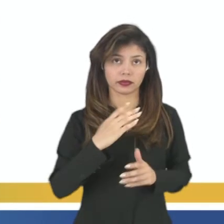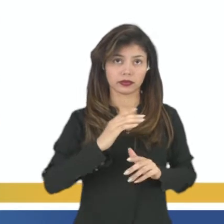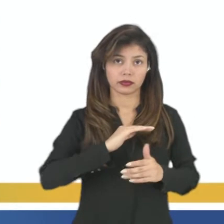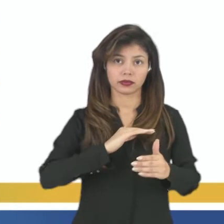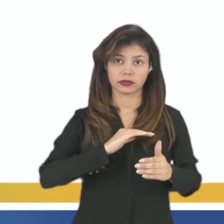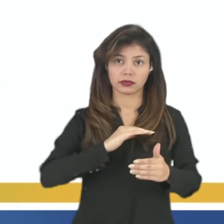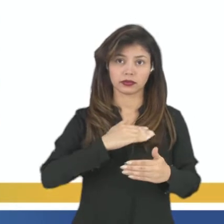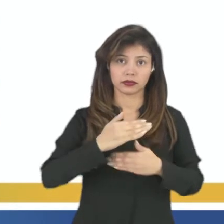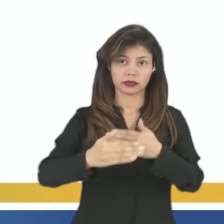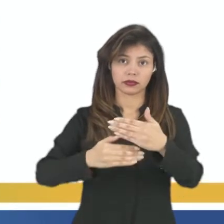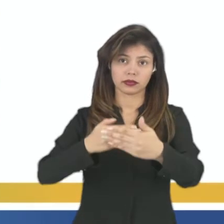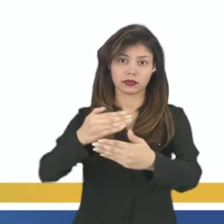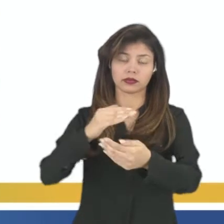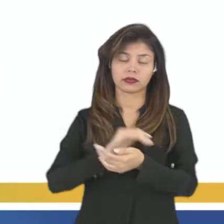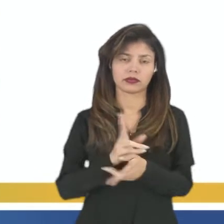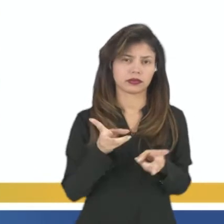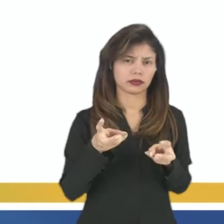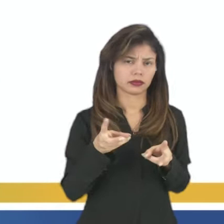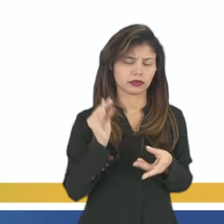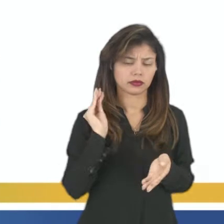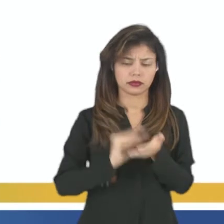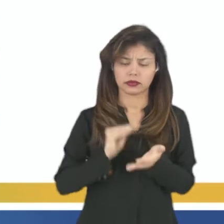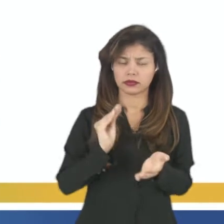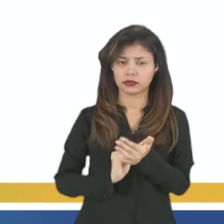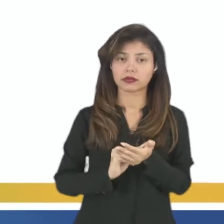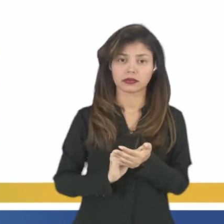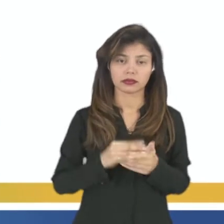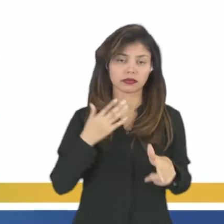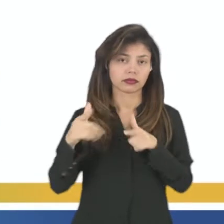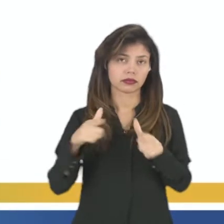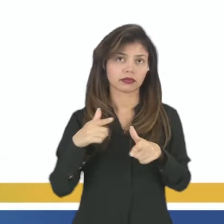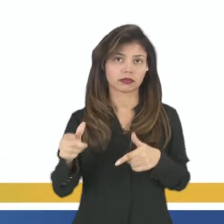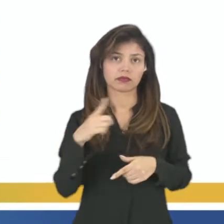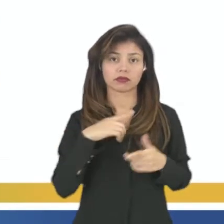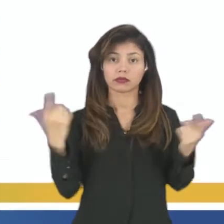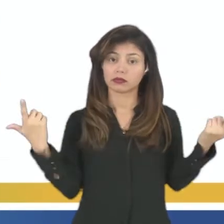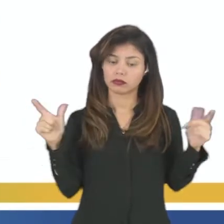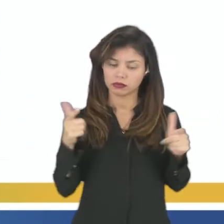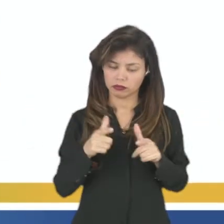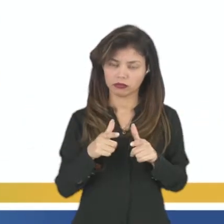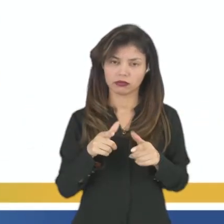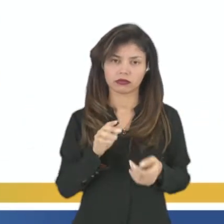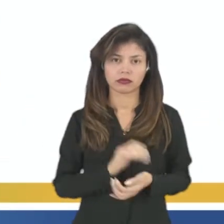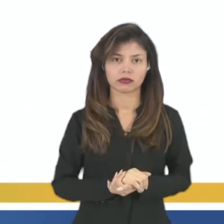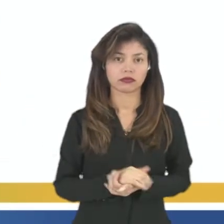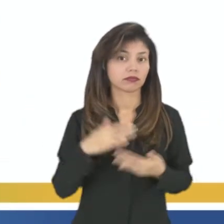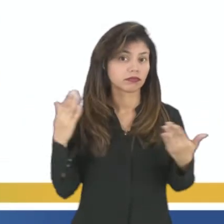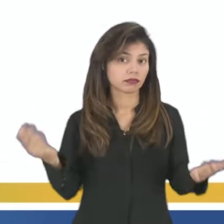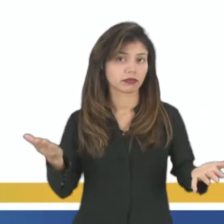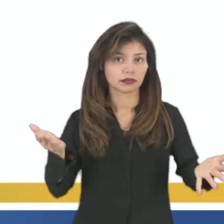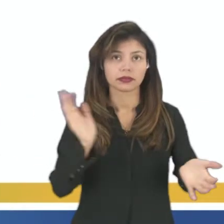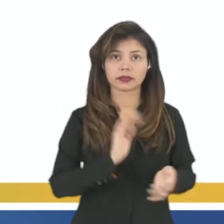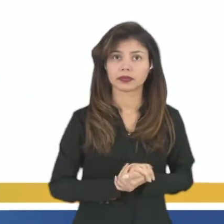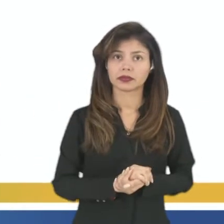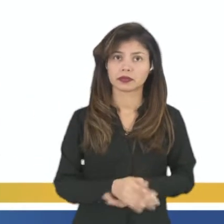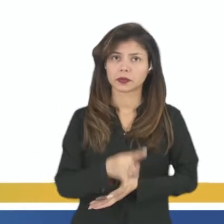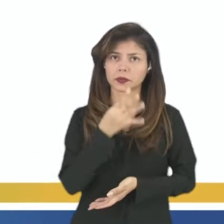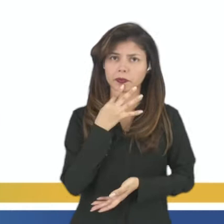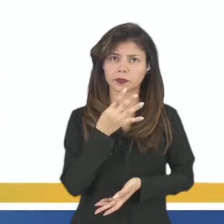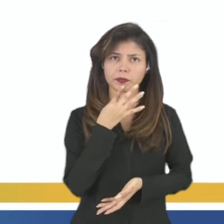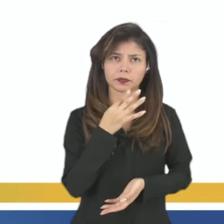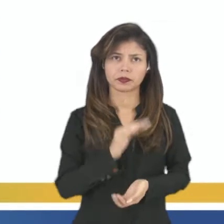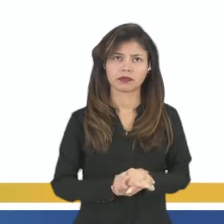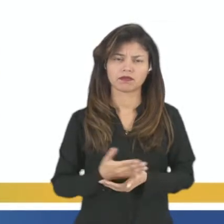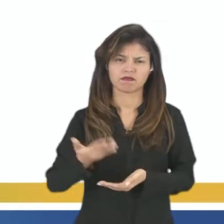a gente percebe que a falta de emprego elas são mínimas possível, né? Então, hoje vamos conhecer a história